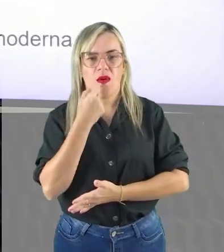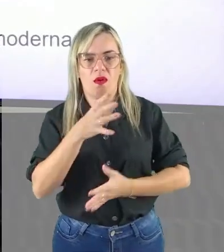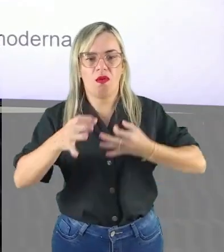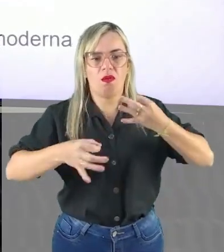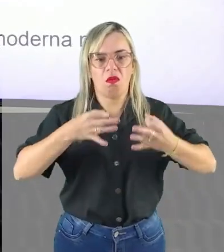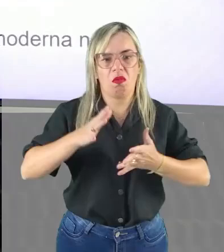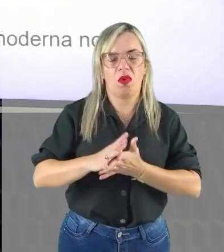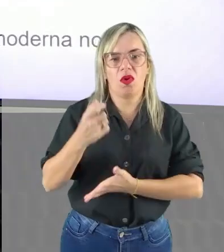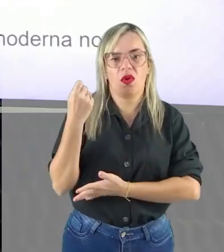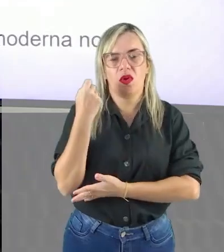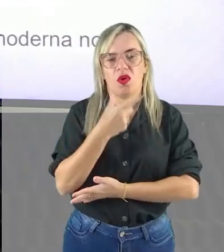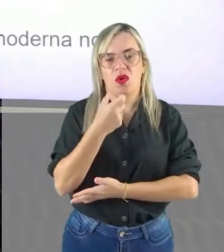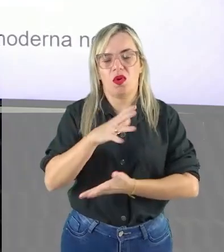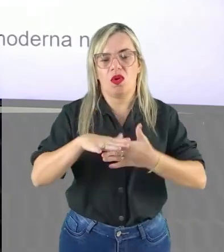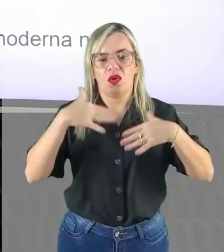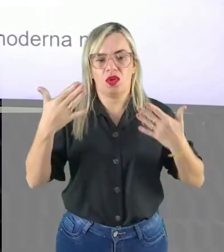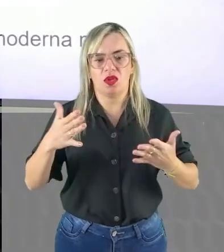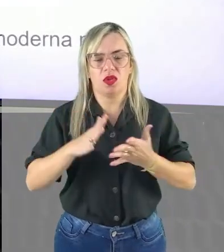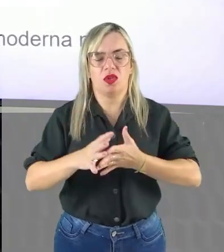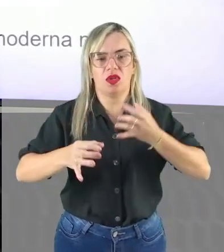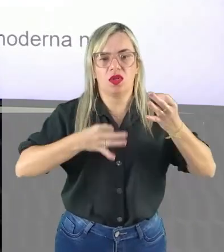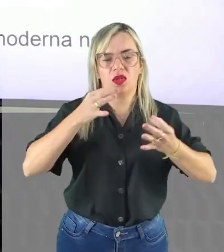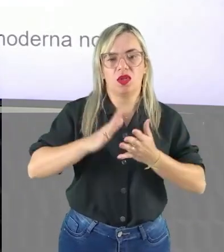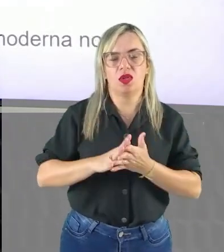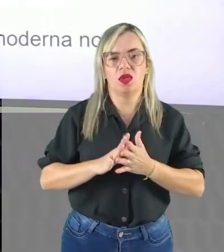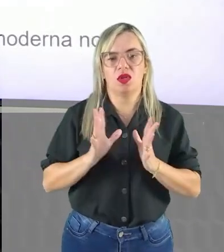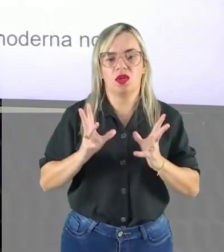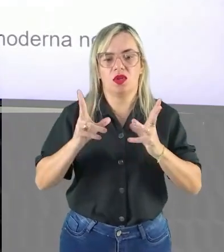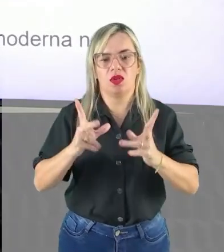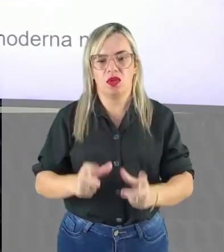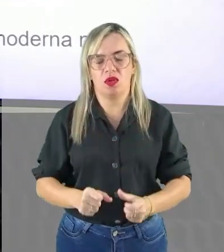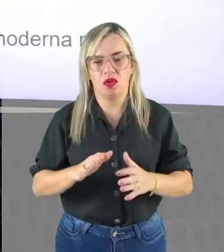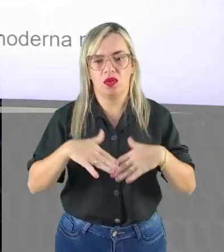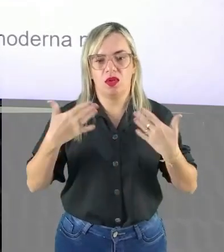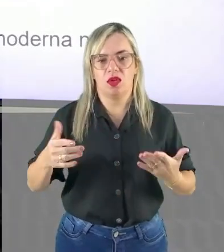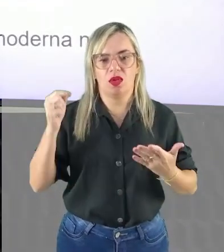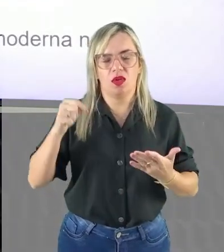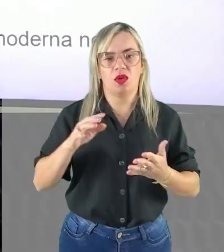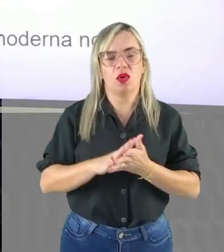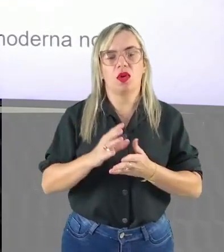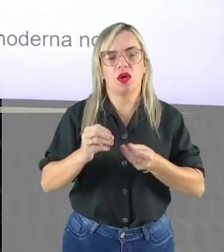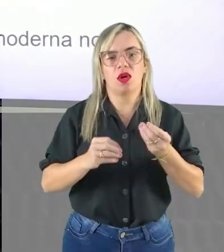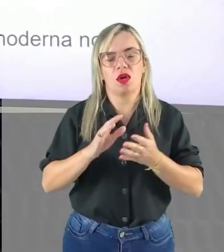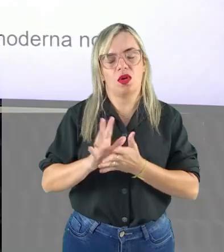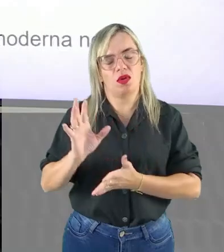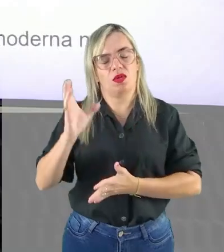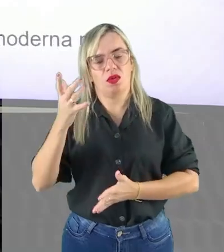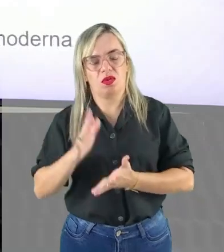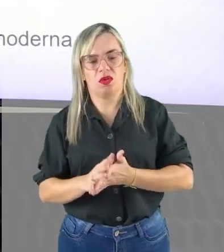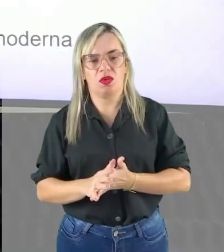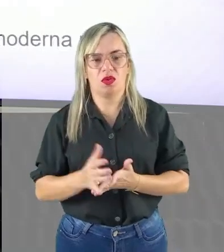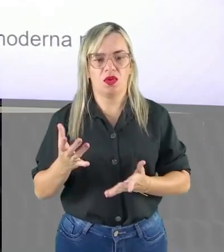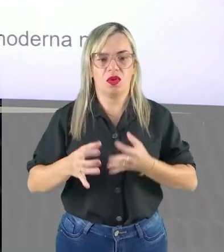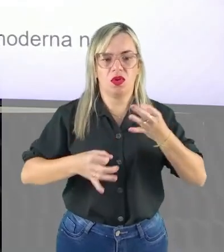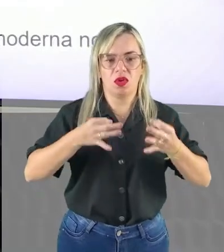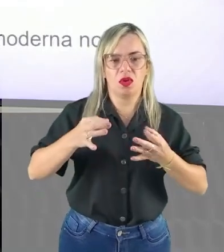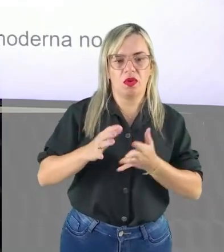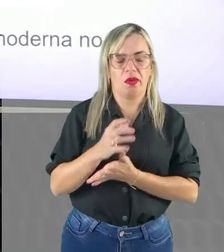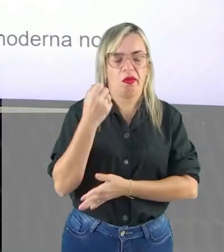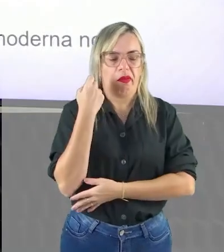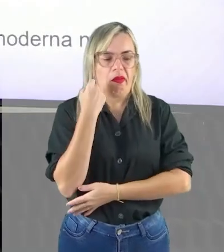né? Todas as charges elas vão fazer críticas e a maioria dessas críticas são de forma irônica, tá? Então ela